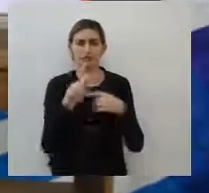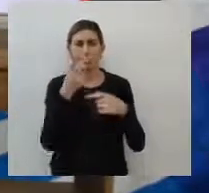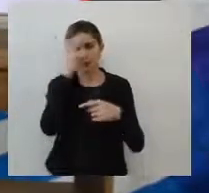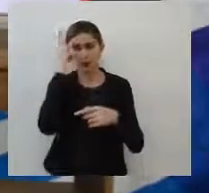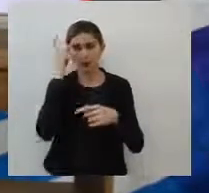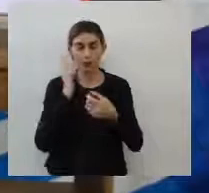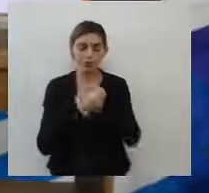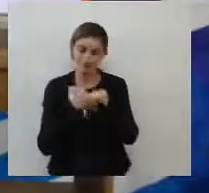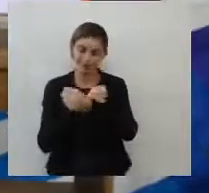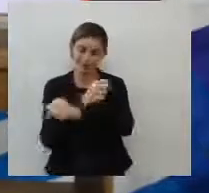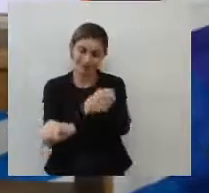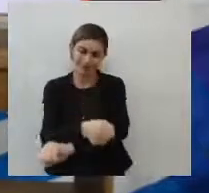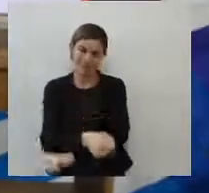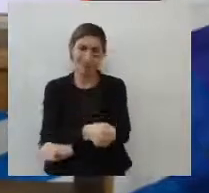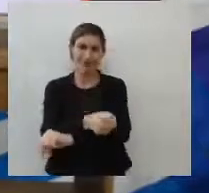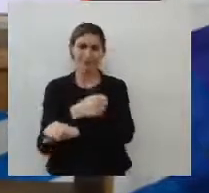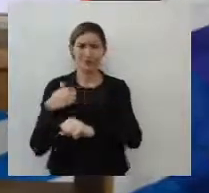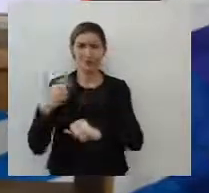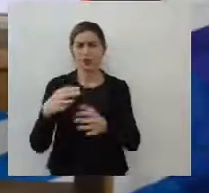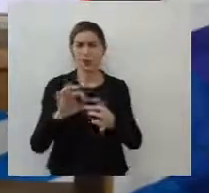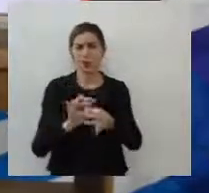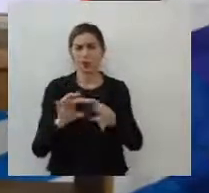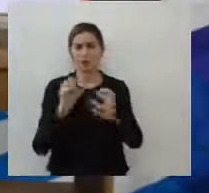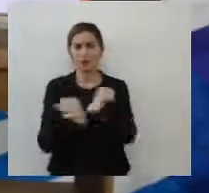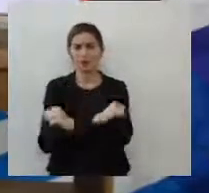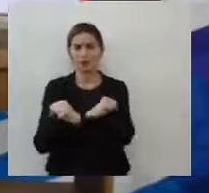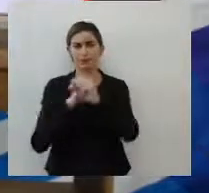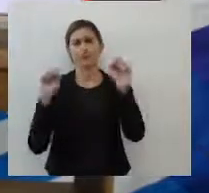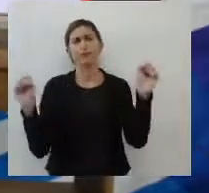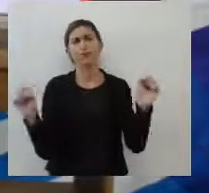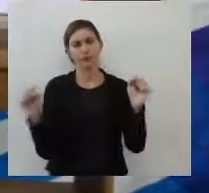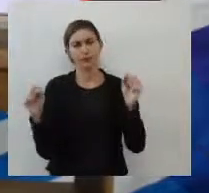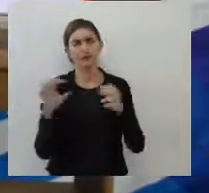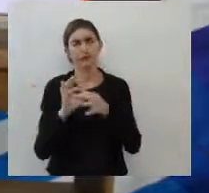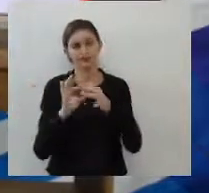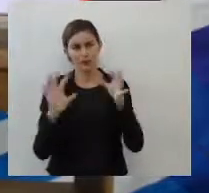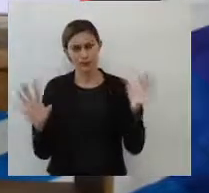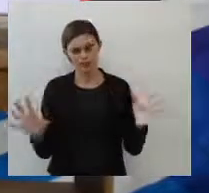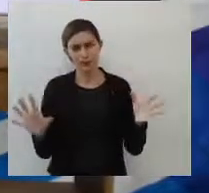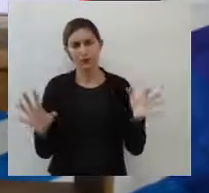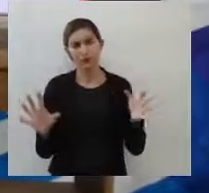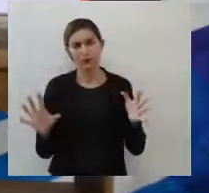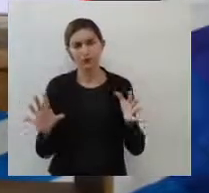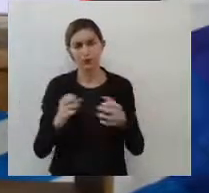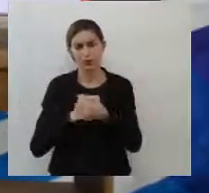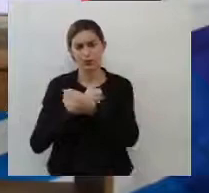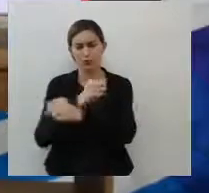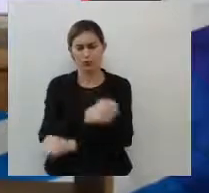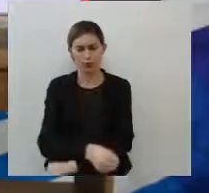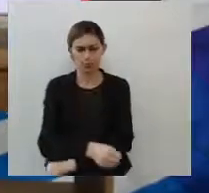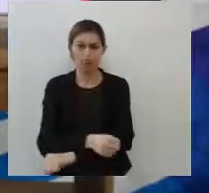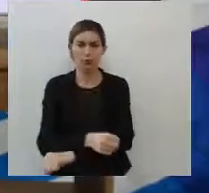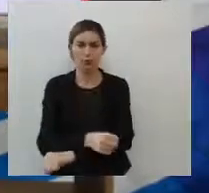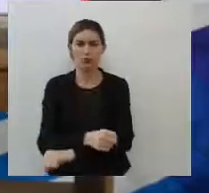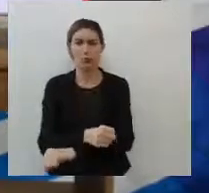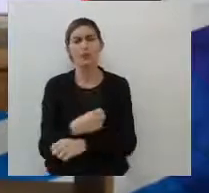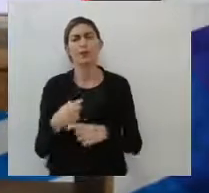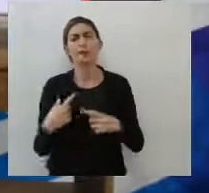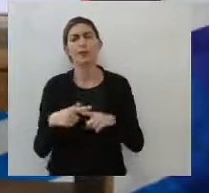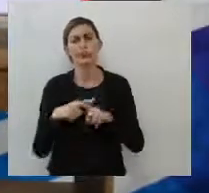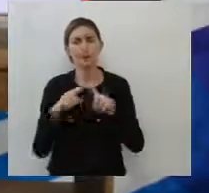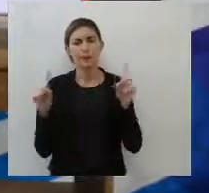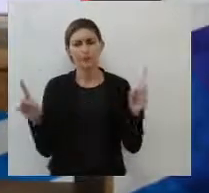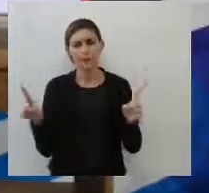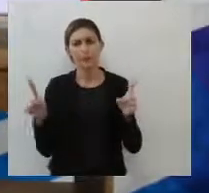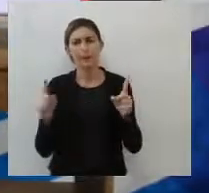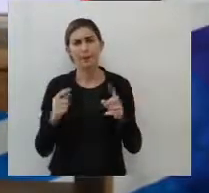pessoas escravizadas foram libertas dessa questão da escravidão, do jugo da escravidão,